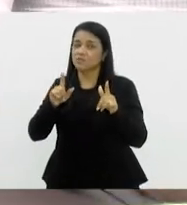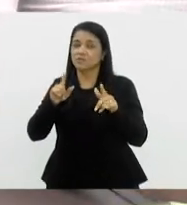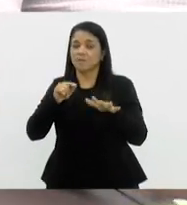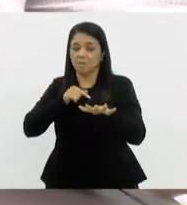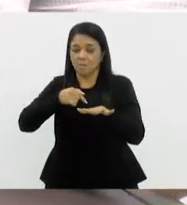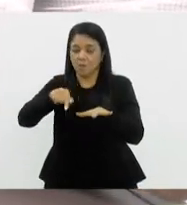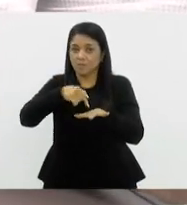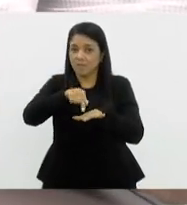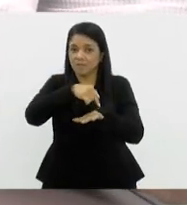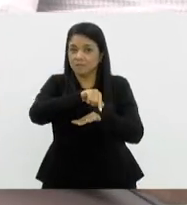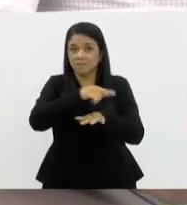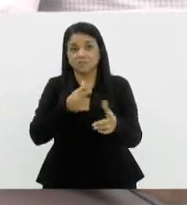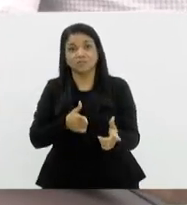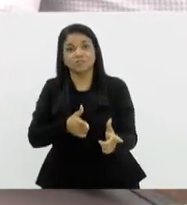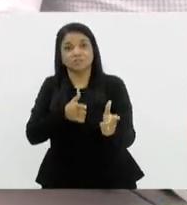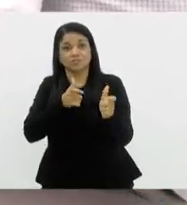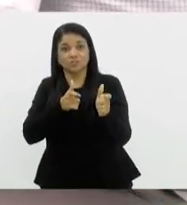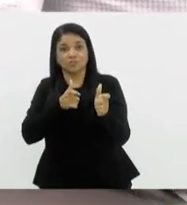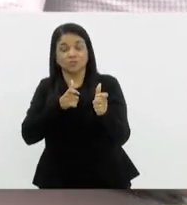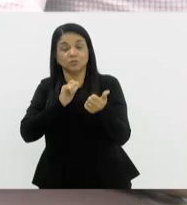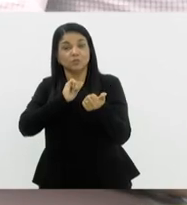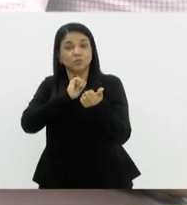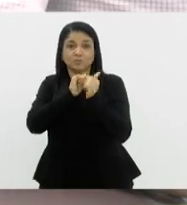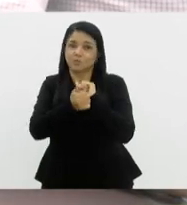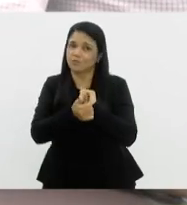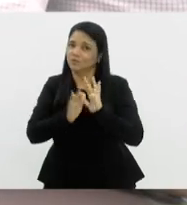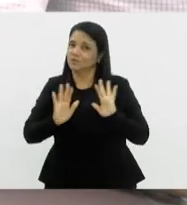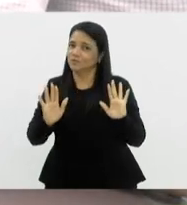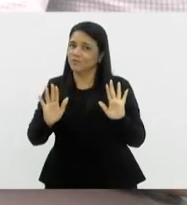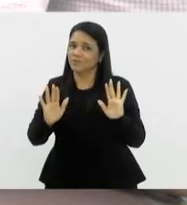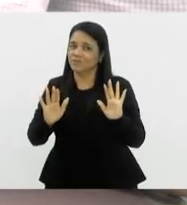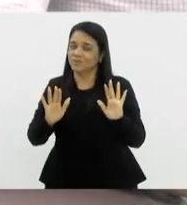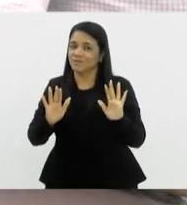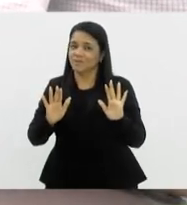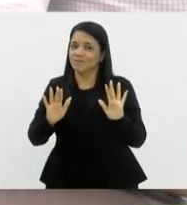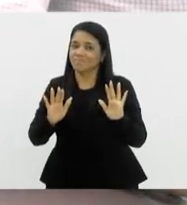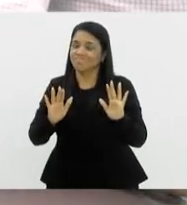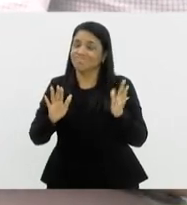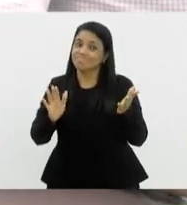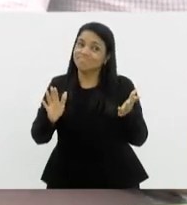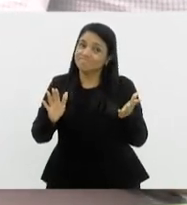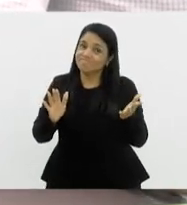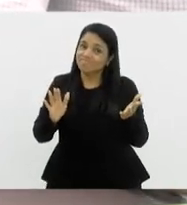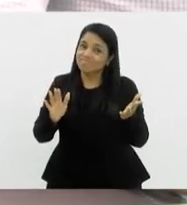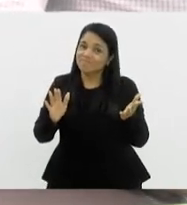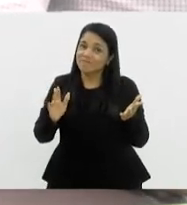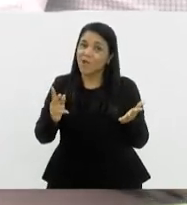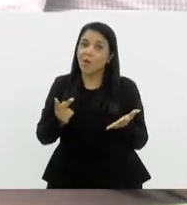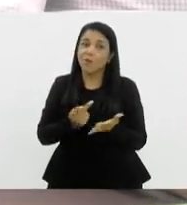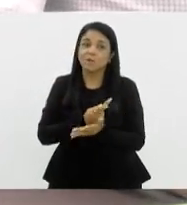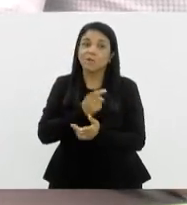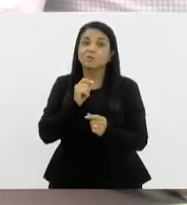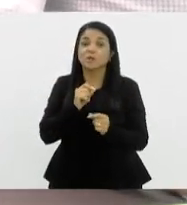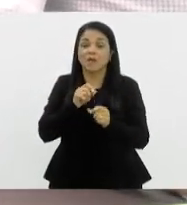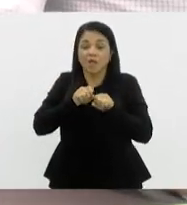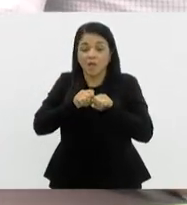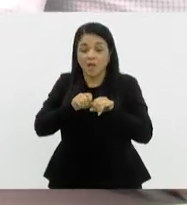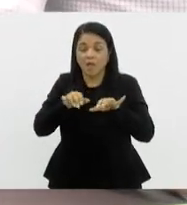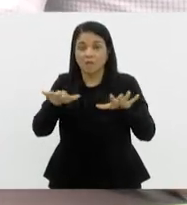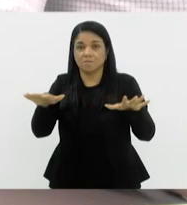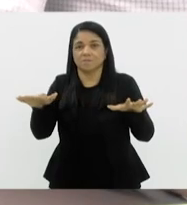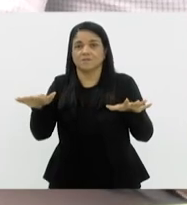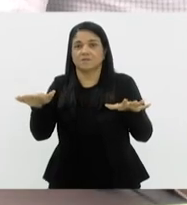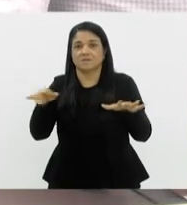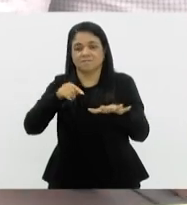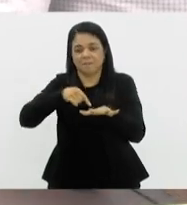do tiro desportivo, e acaba sutilmente ampliando o tiro